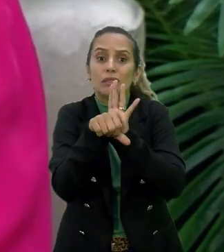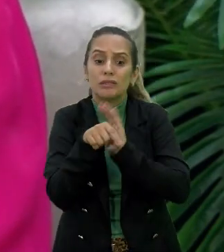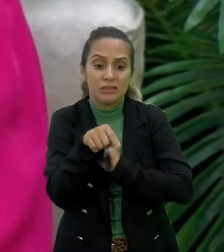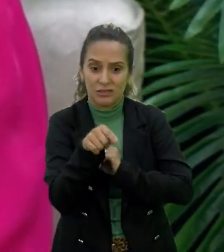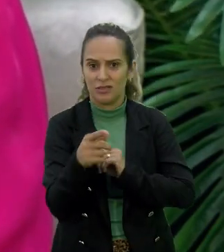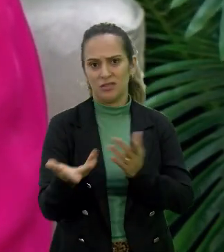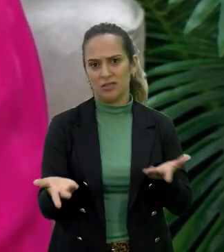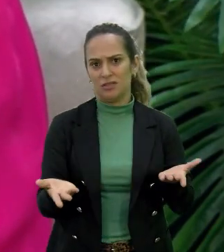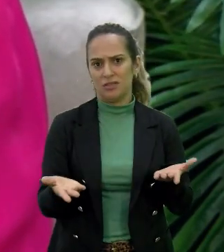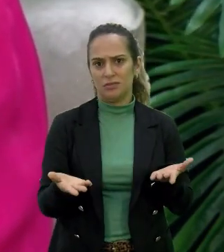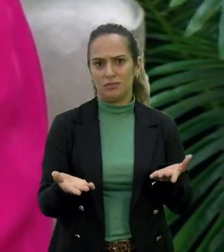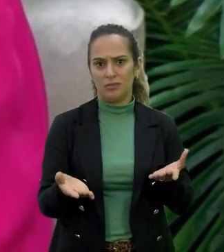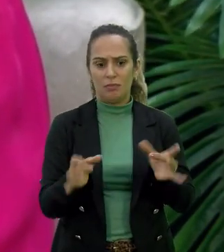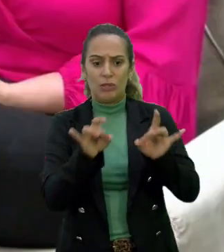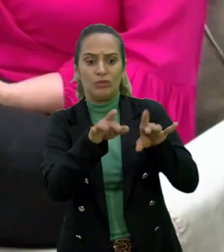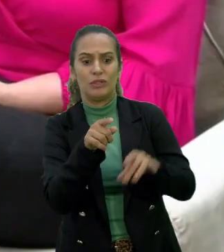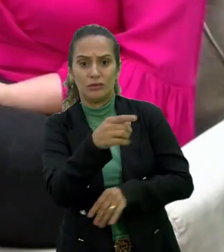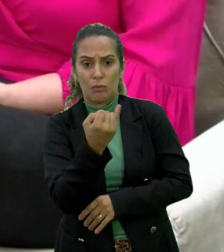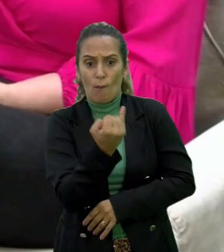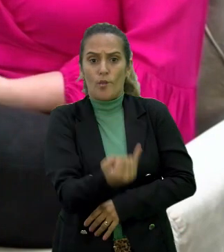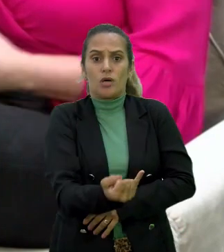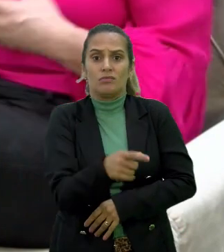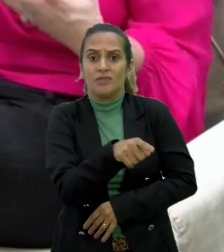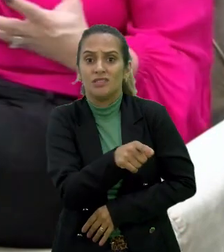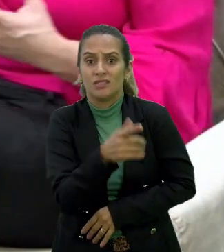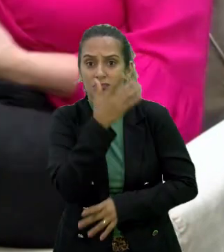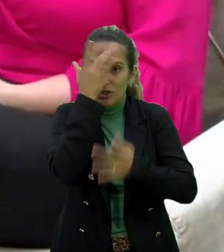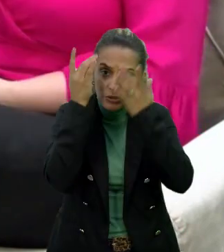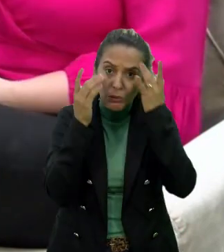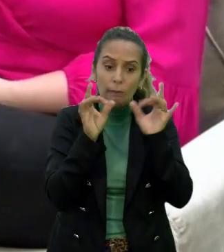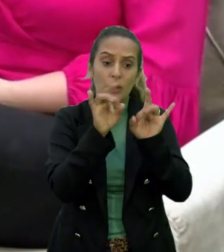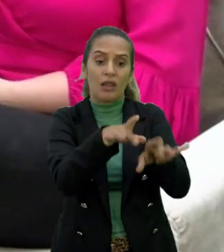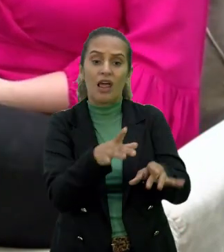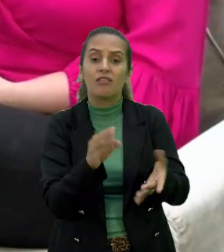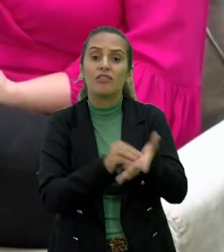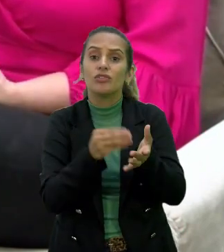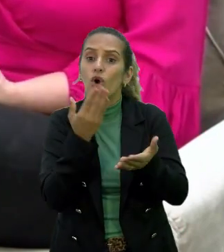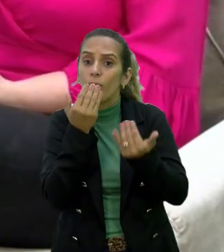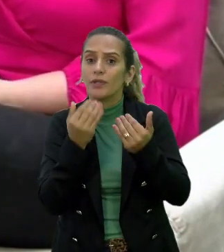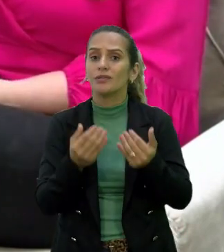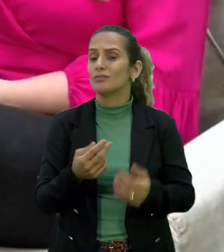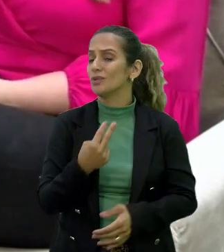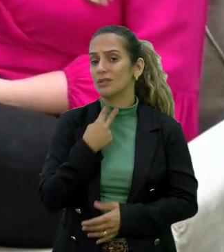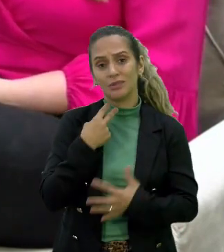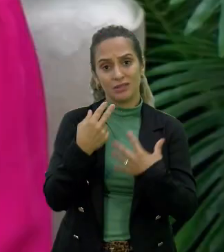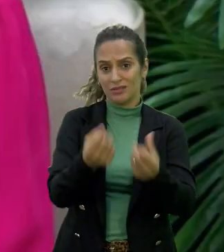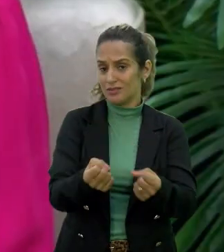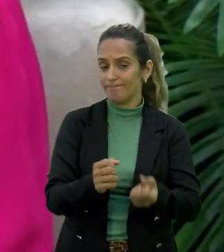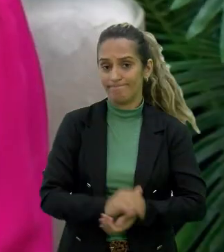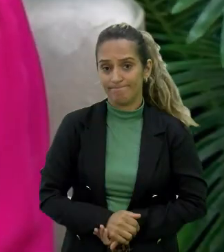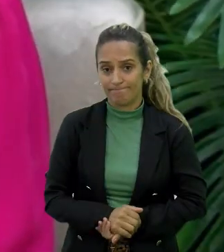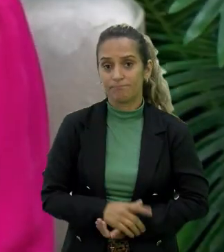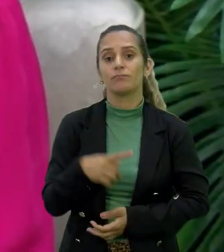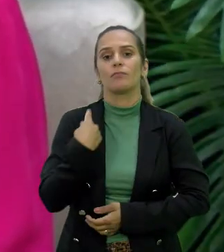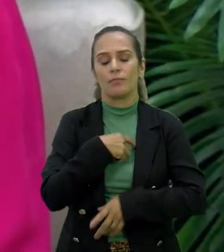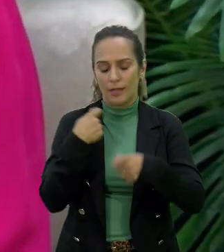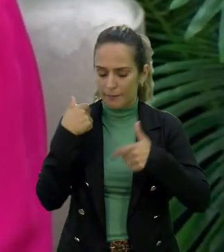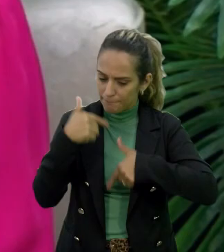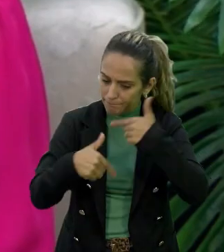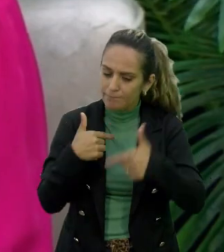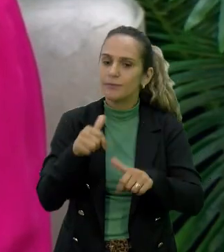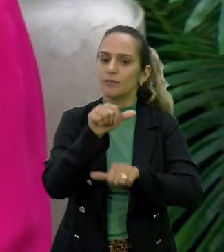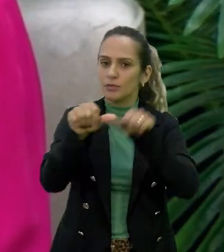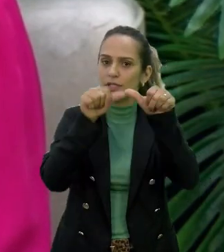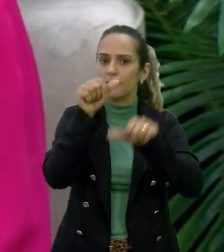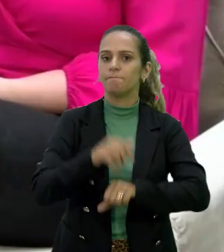um crime que estão fazendo deixando esse esse povo lá desnutrido abandonado é inadmissível a gente tem que trabalhar para